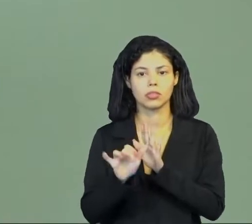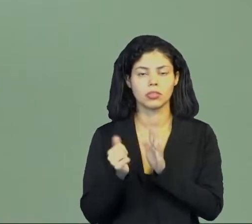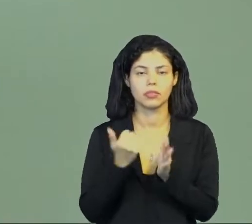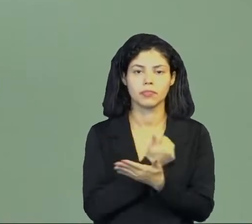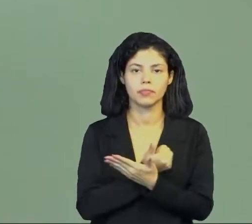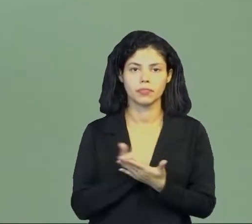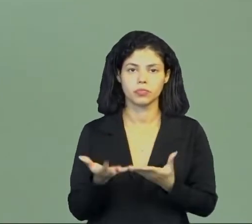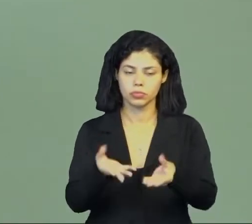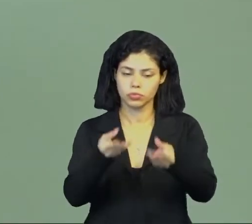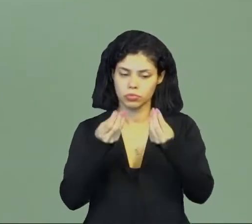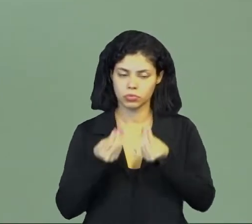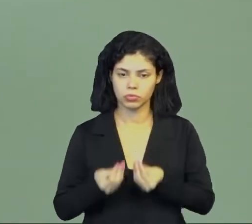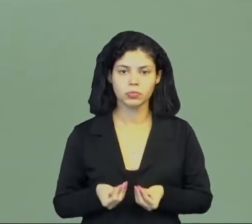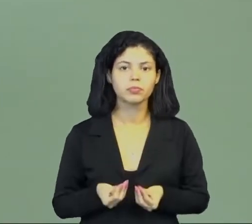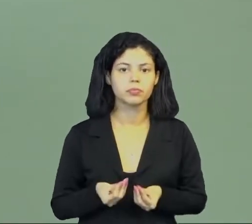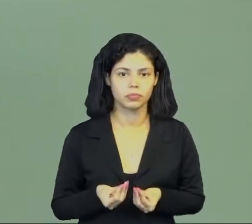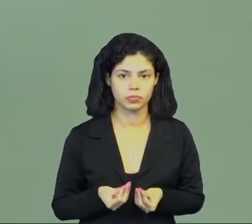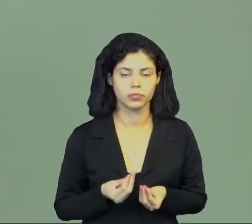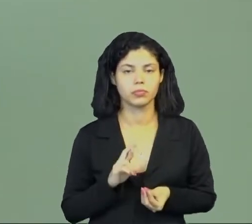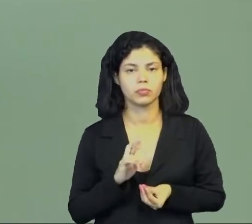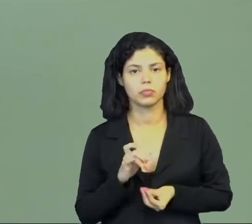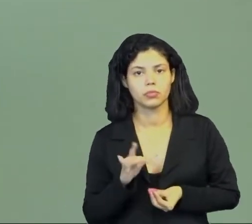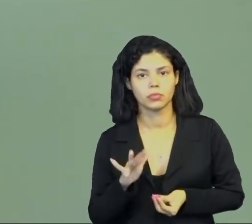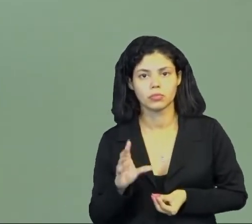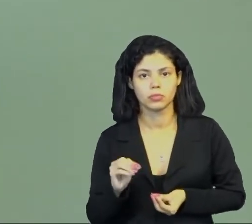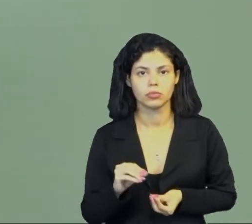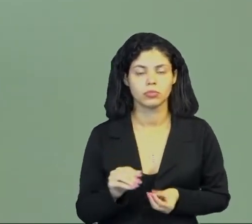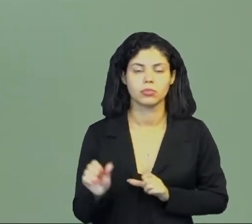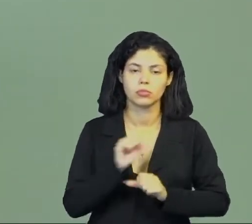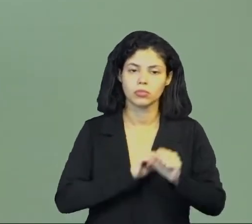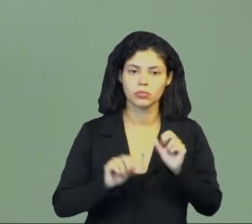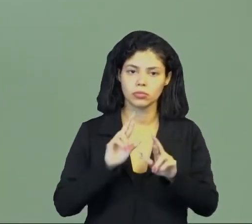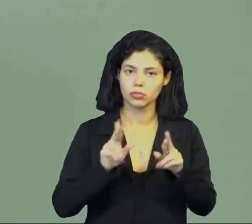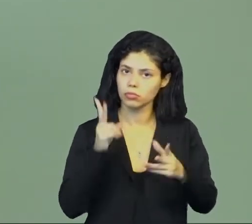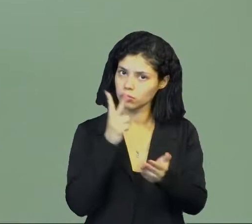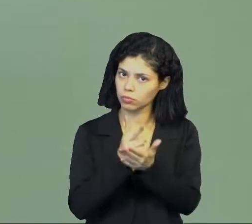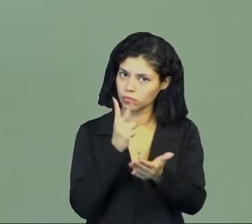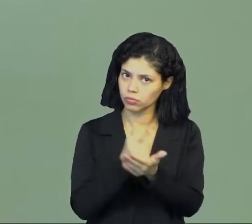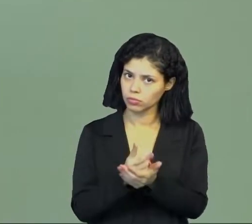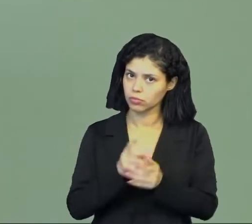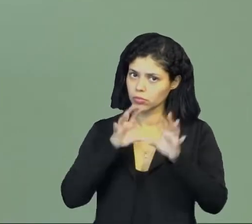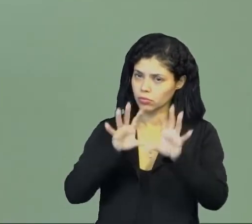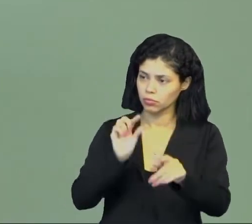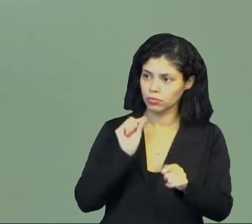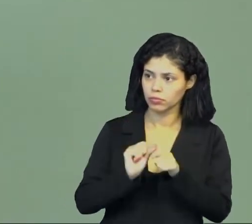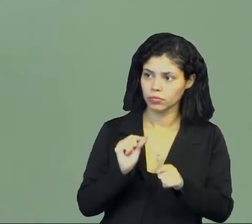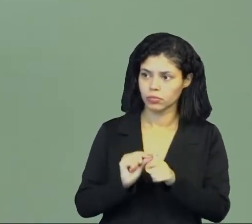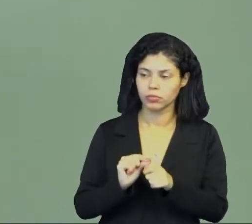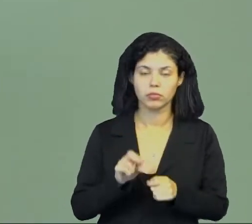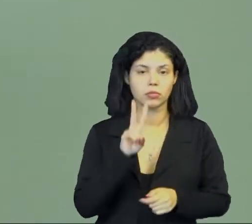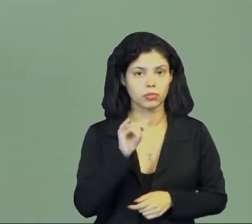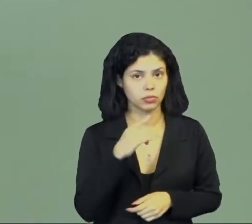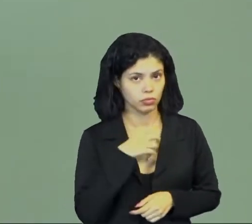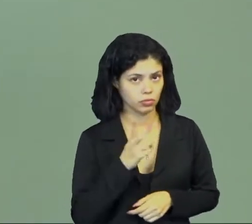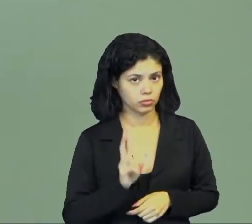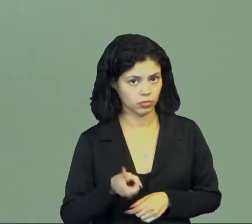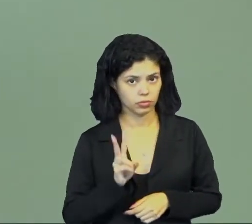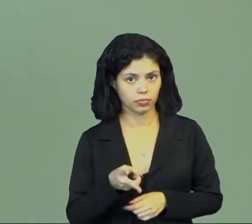e receber aquela reação em contrapartida. E que toda vez que eu fizer ação, a reação tem que